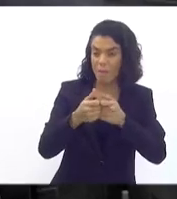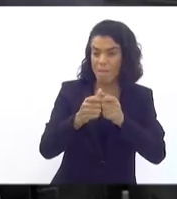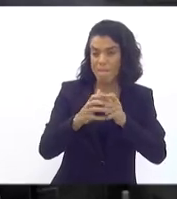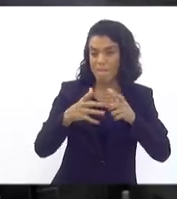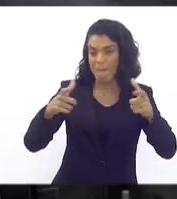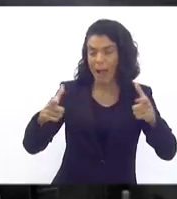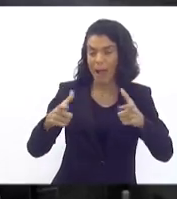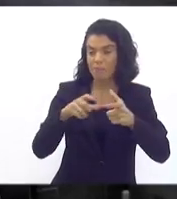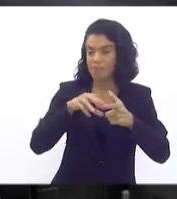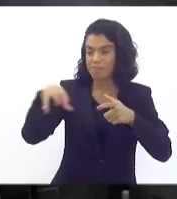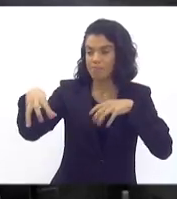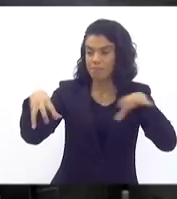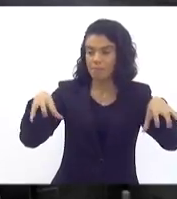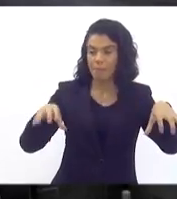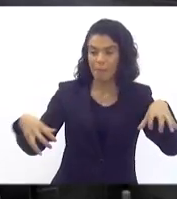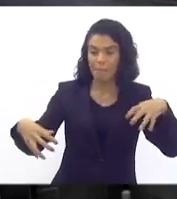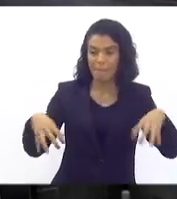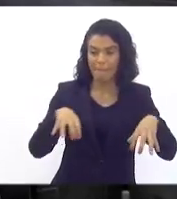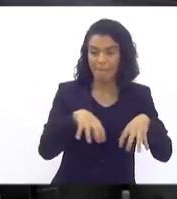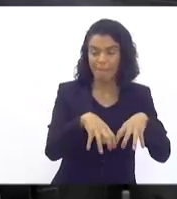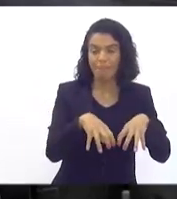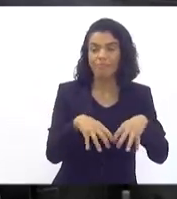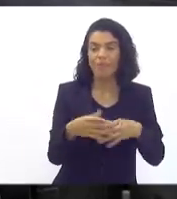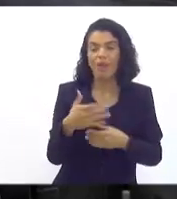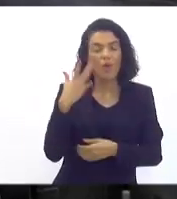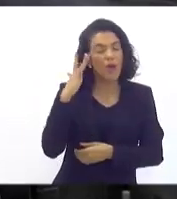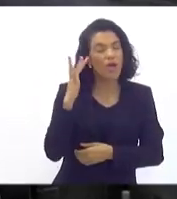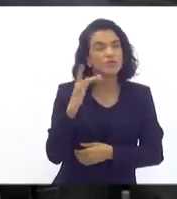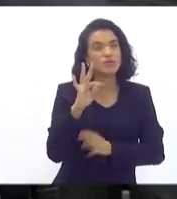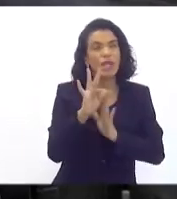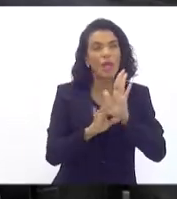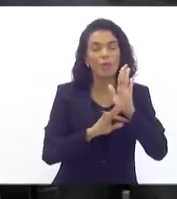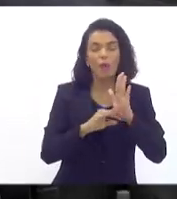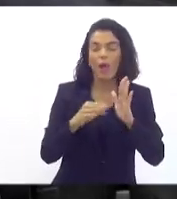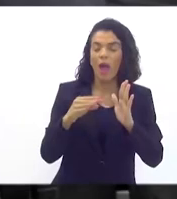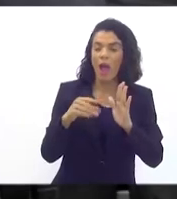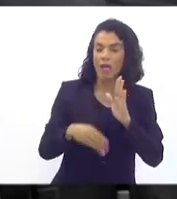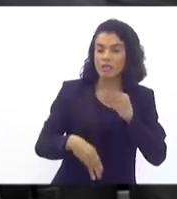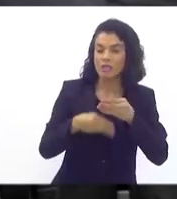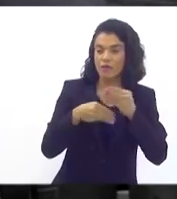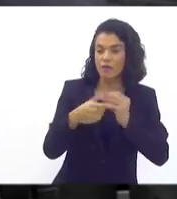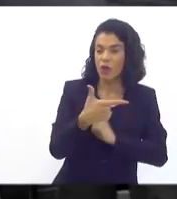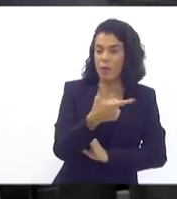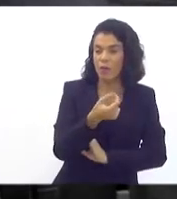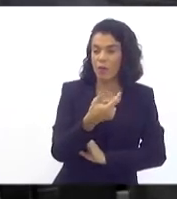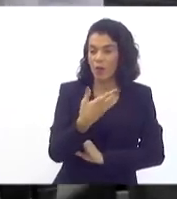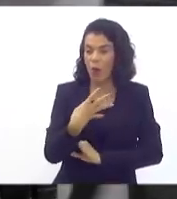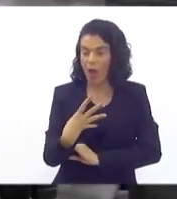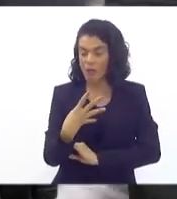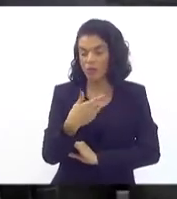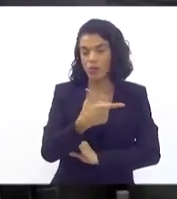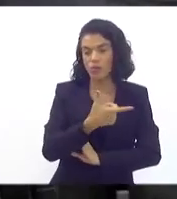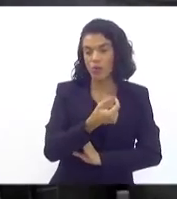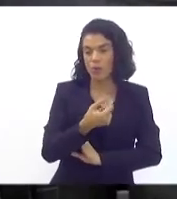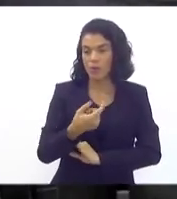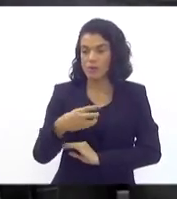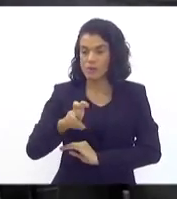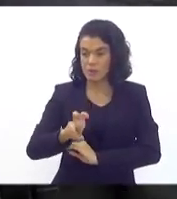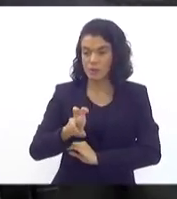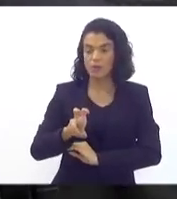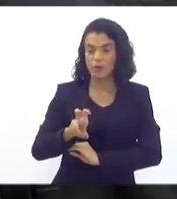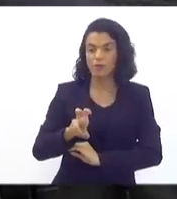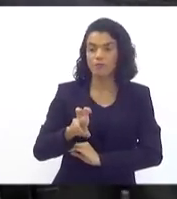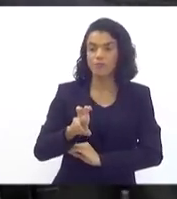físicos o segundo tema aditivo Salvo engano foi em 2004 uma foi 2004 outro foi de 2005 E esses